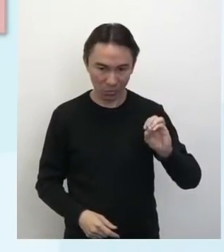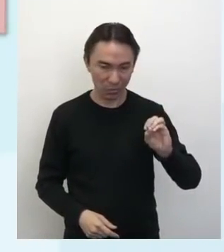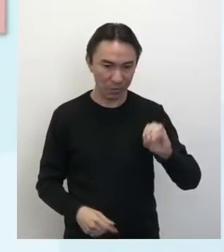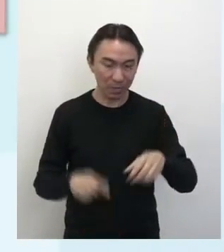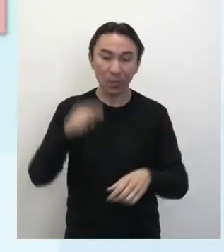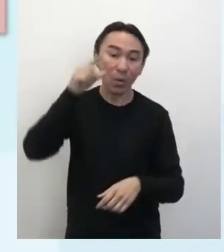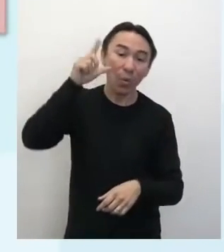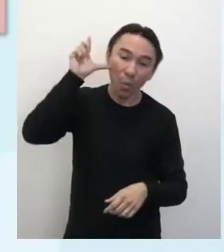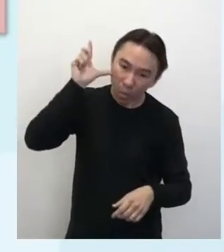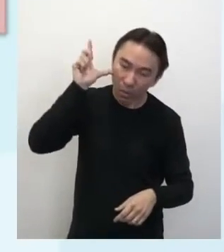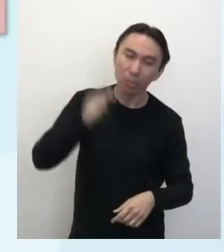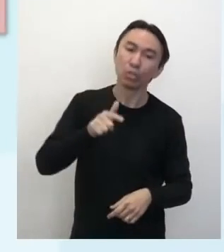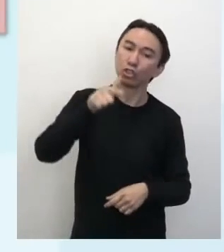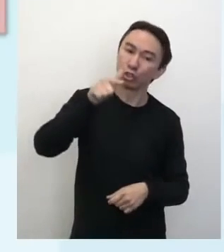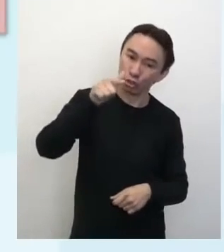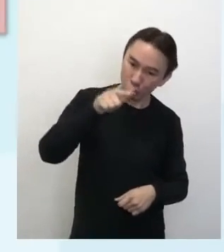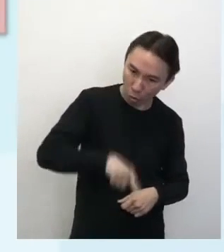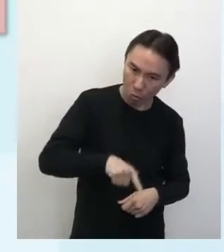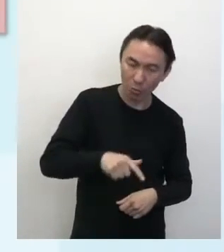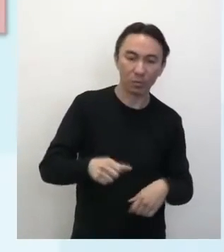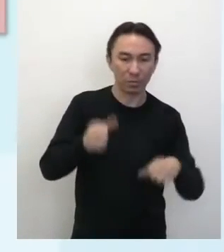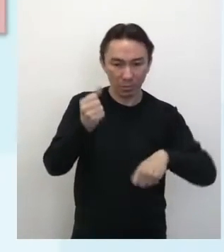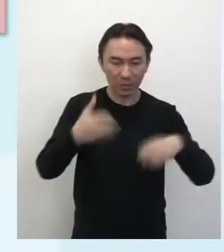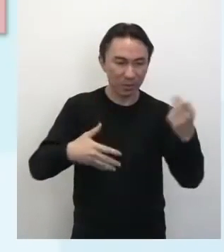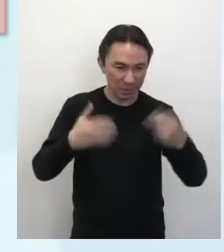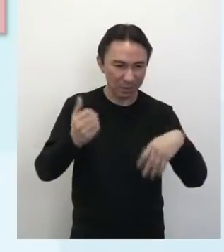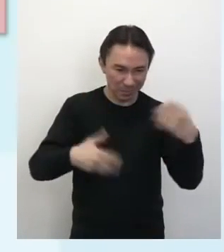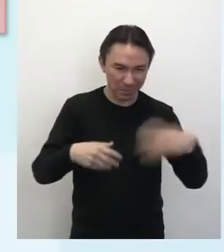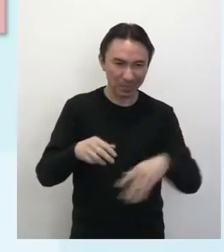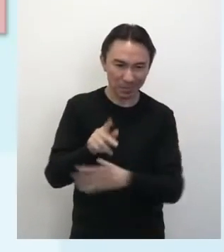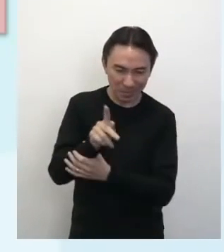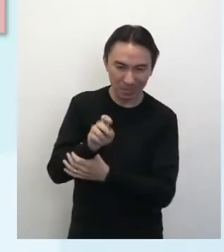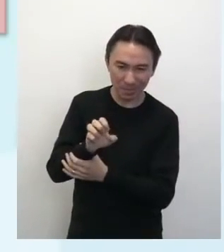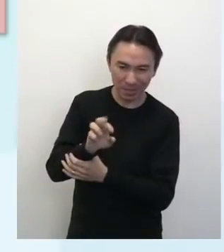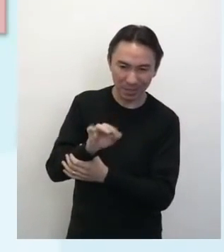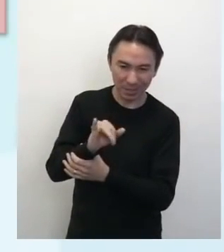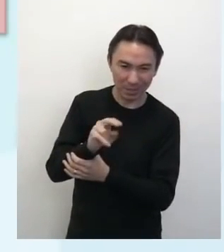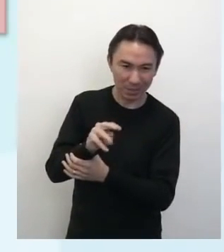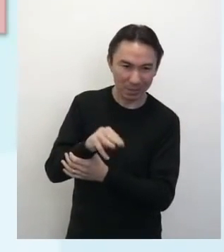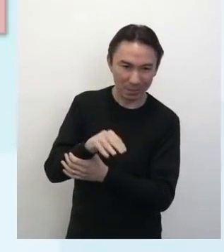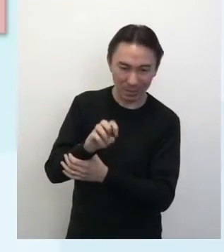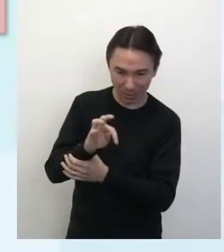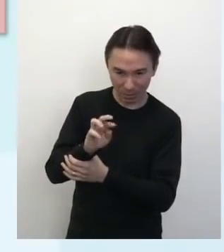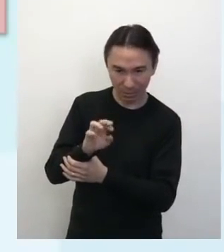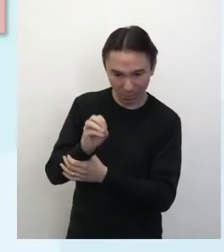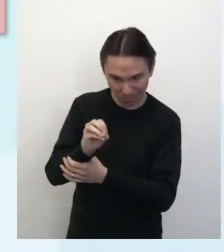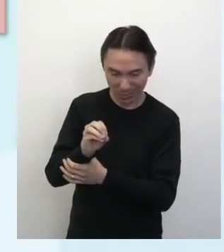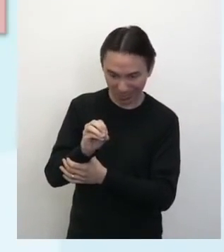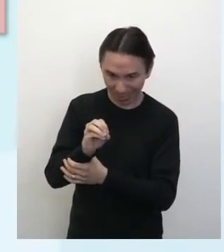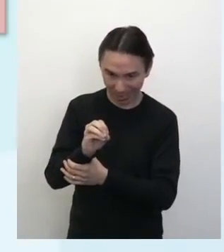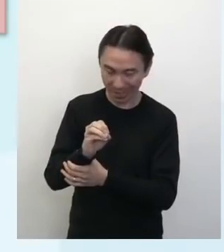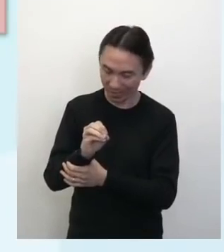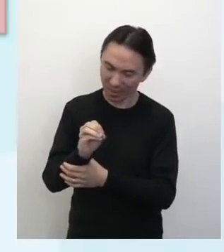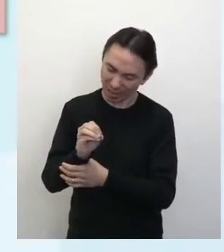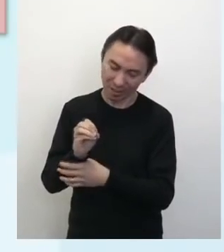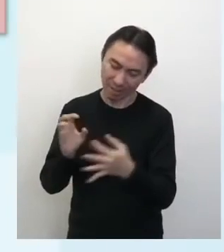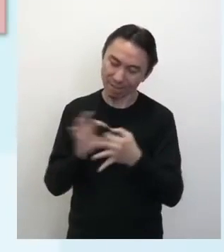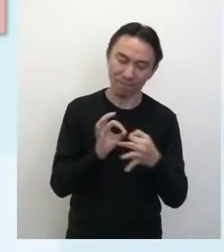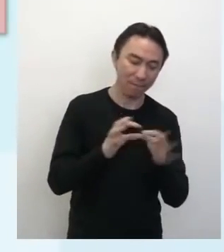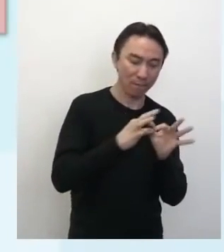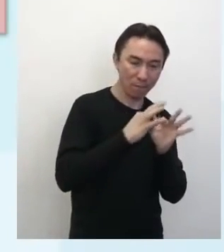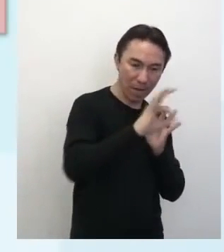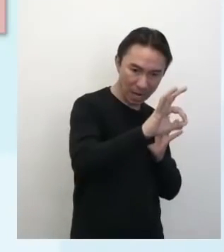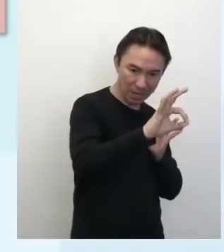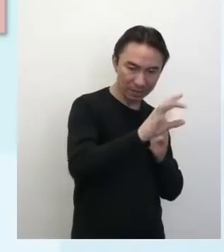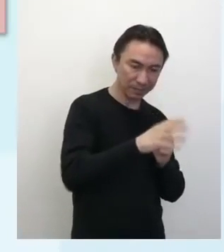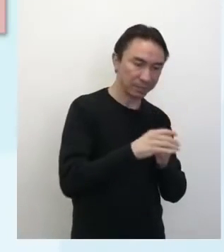perímetro mais uma vez, fazendo aí um link com o comprimento, não comprimento, né? É o contorno de uma